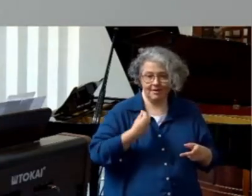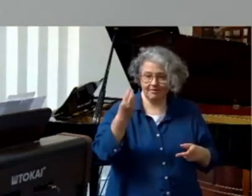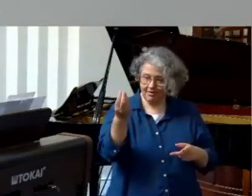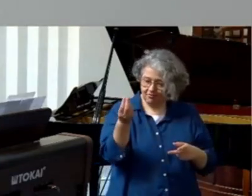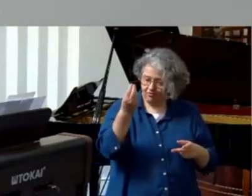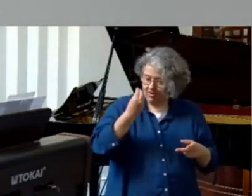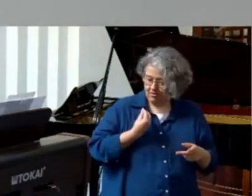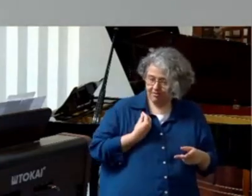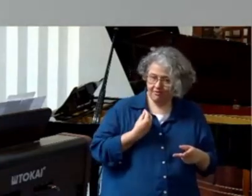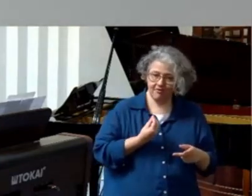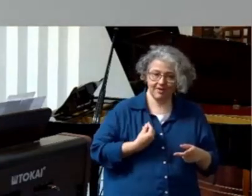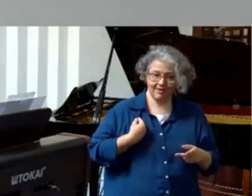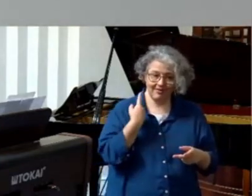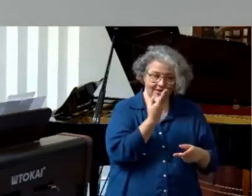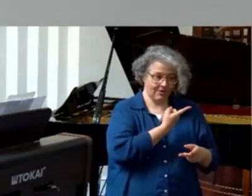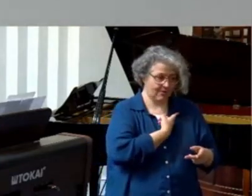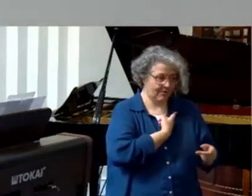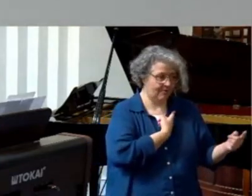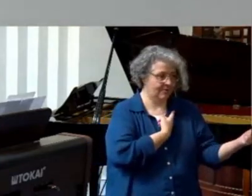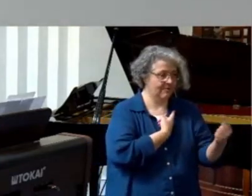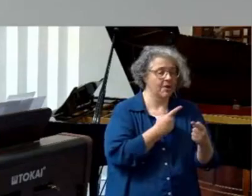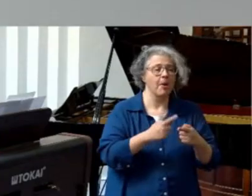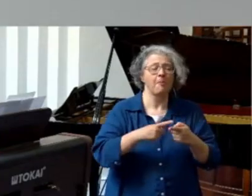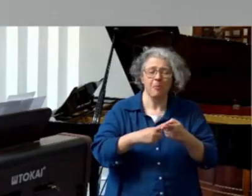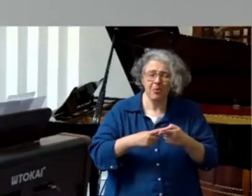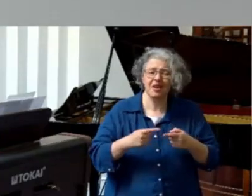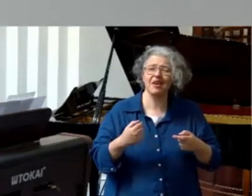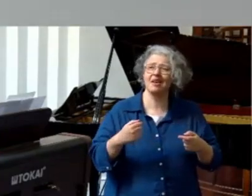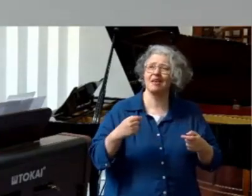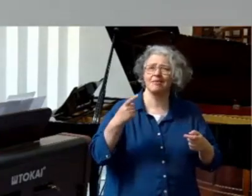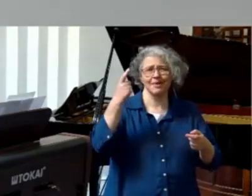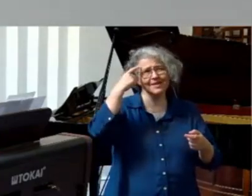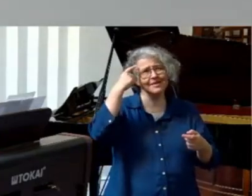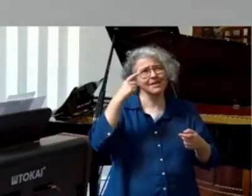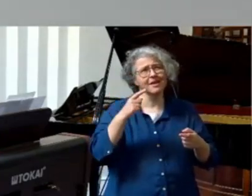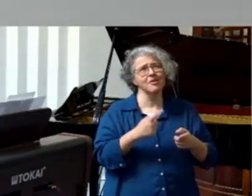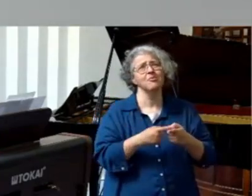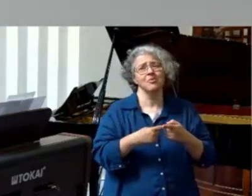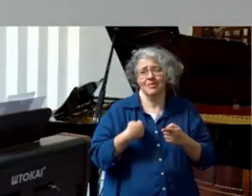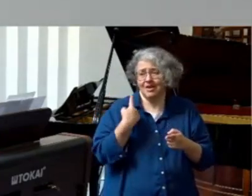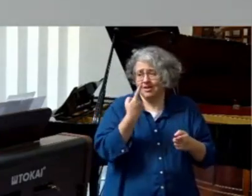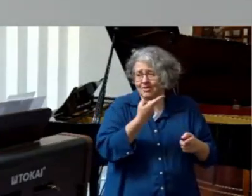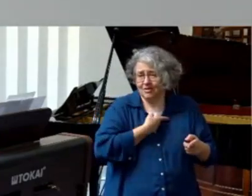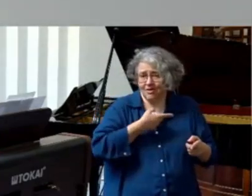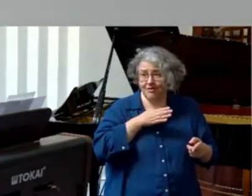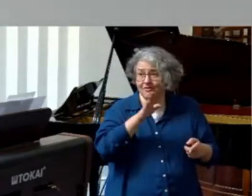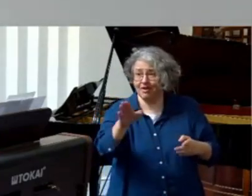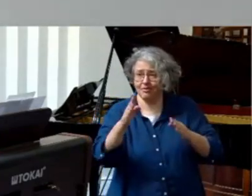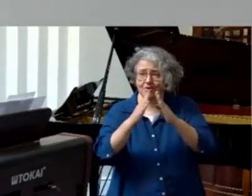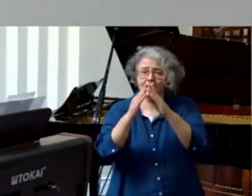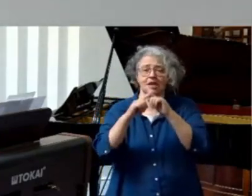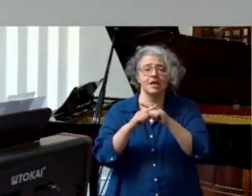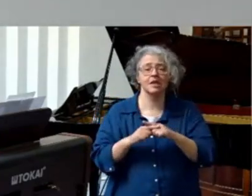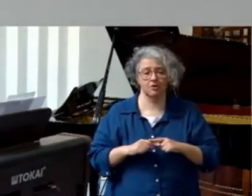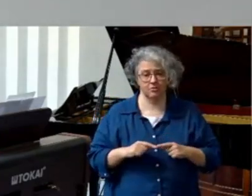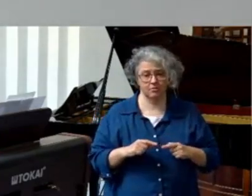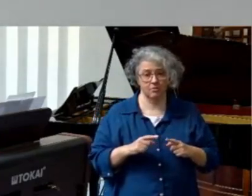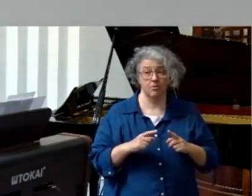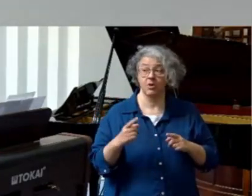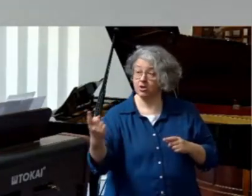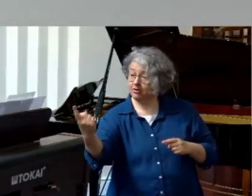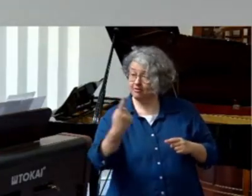é um dos motivos do porquê a gente vai a uma igreja, para que a palavra de Deus nos